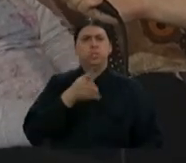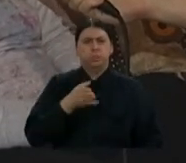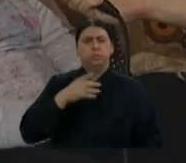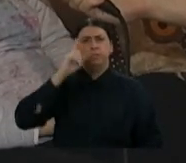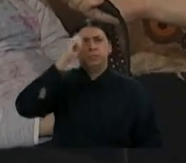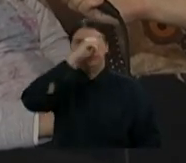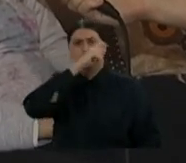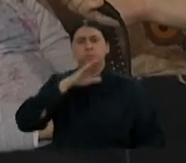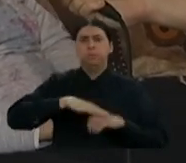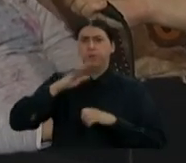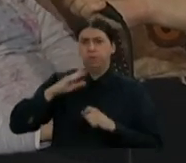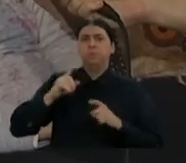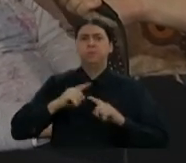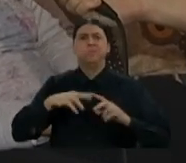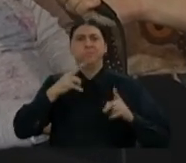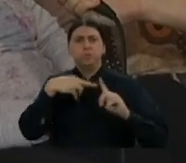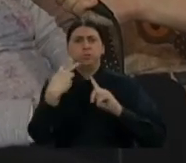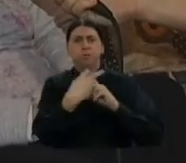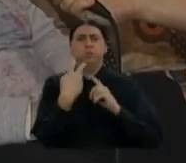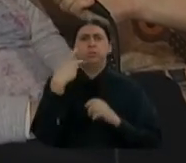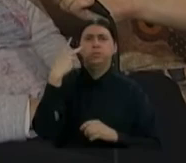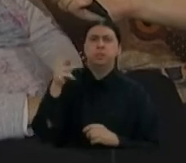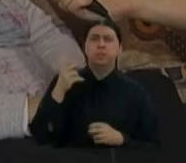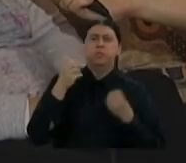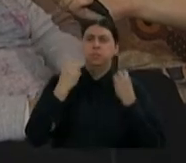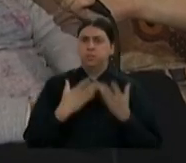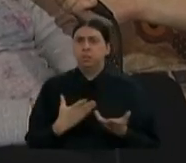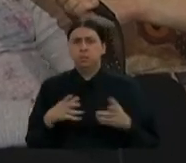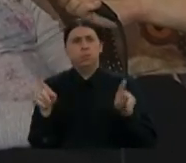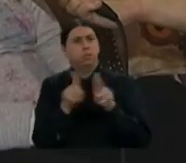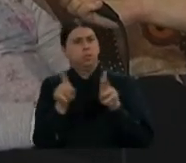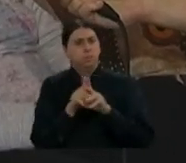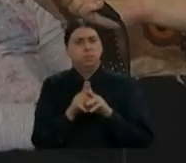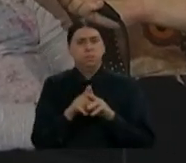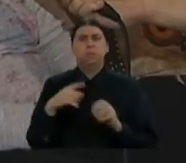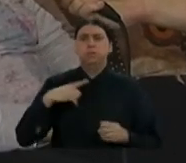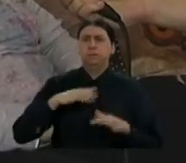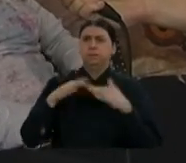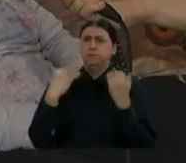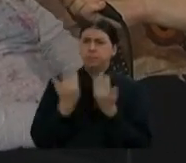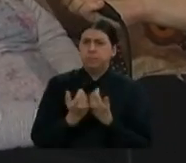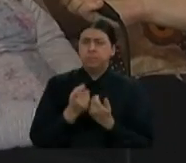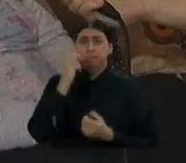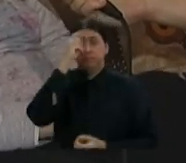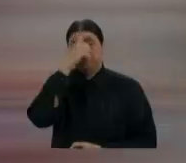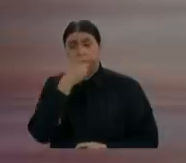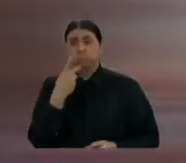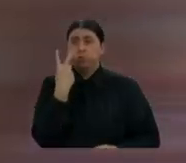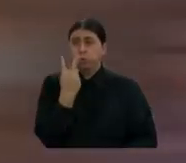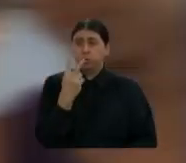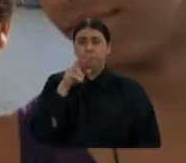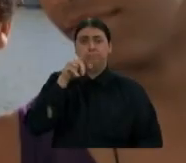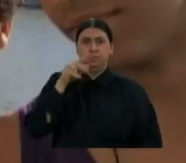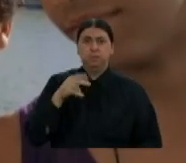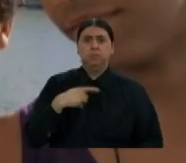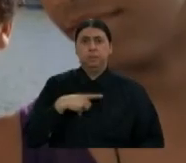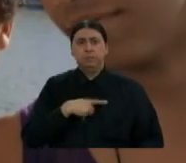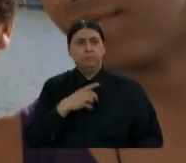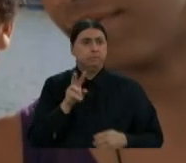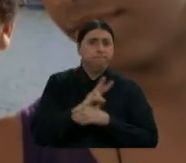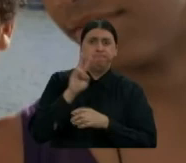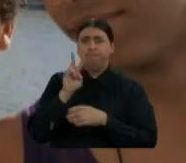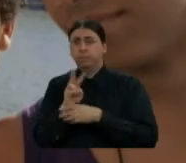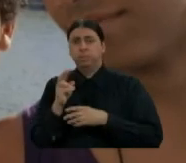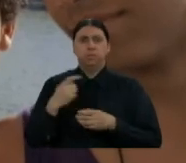difícil do ponto até de cansaço de estruturar uma família de começar já com dois ao mesmo tempo